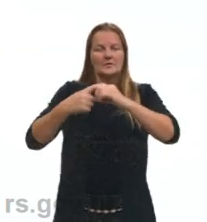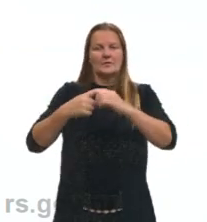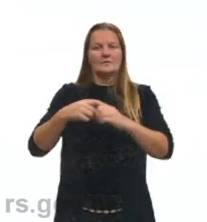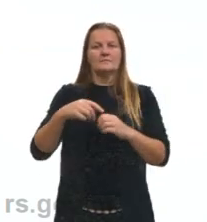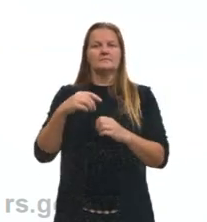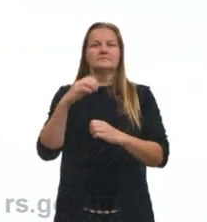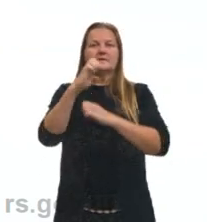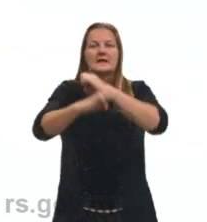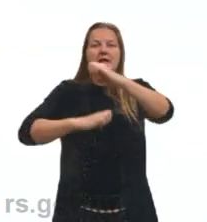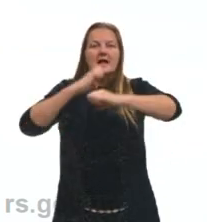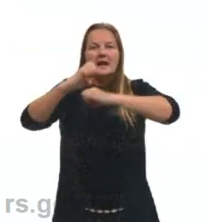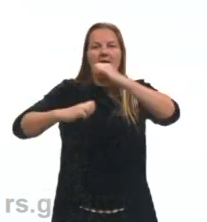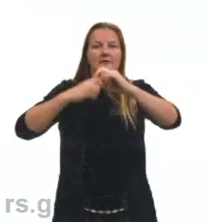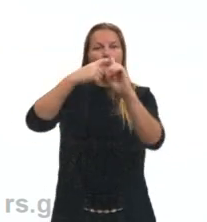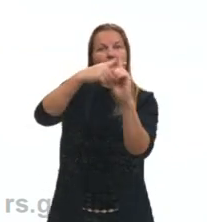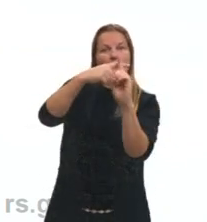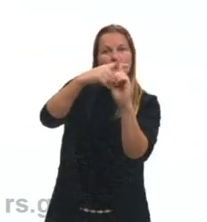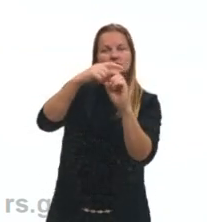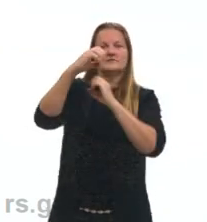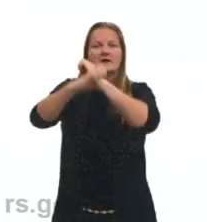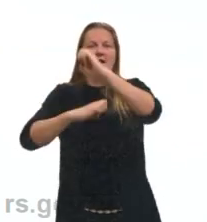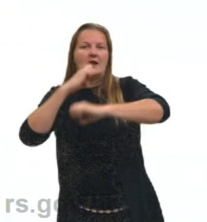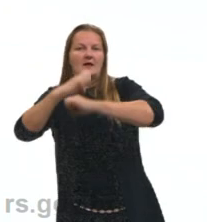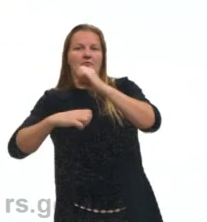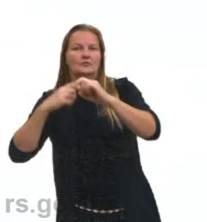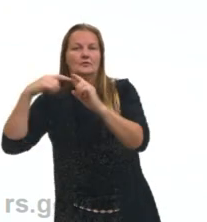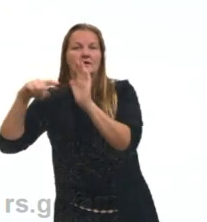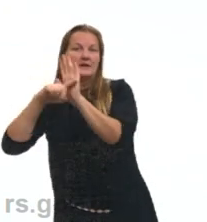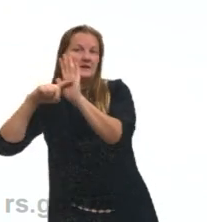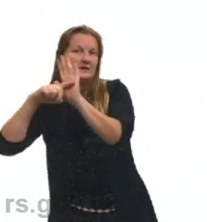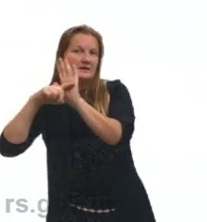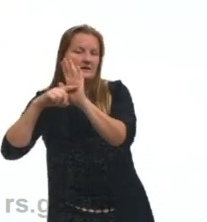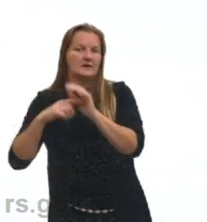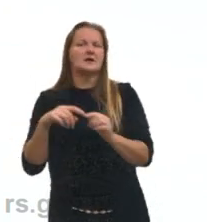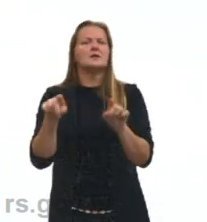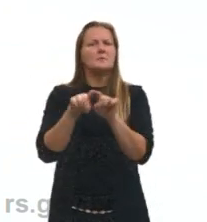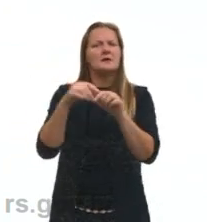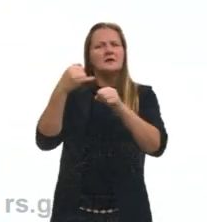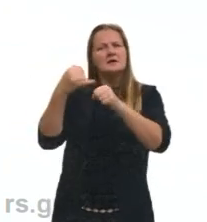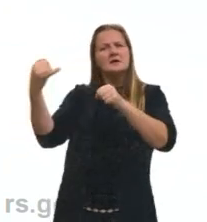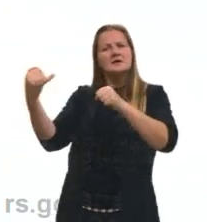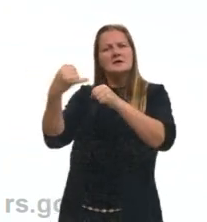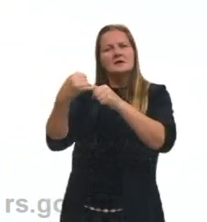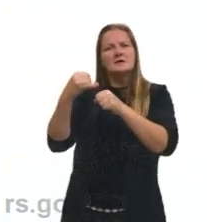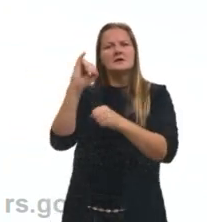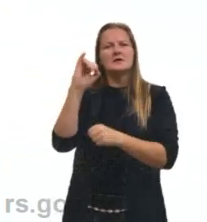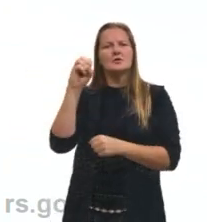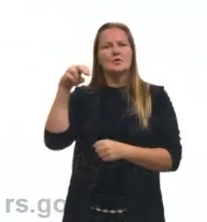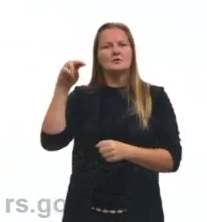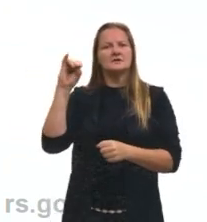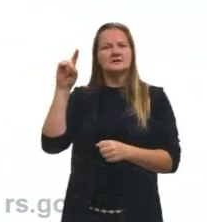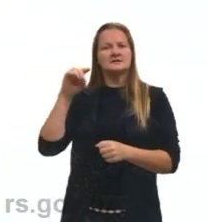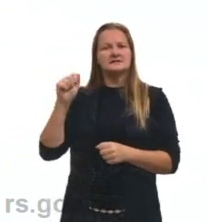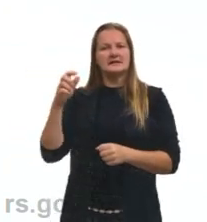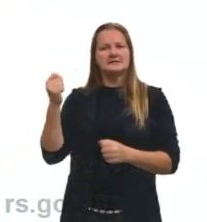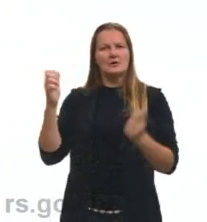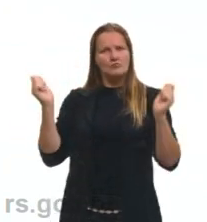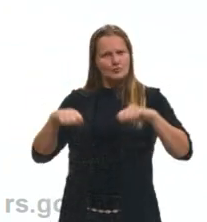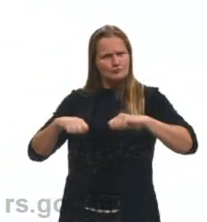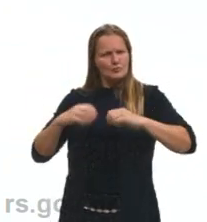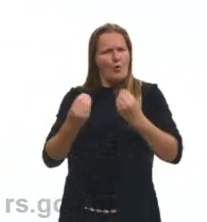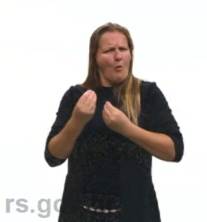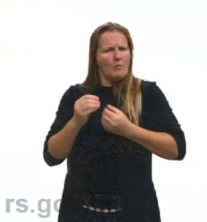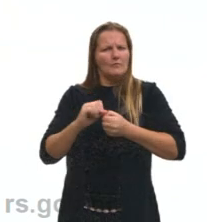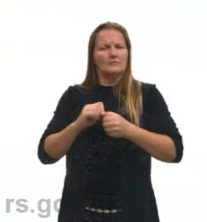e eletropositividade a energia de ionização que também é conhecida como potencial de ionização